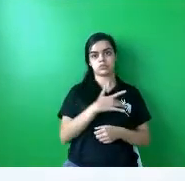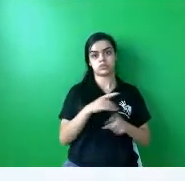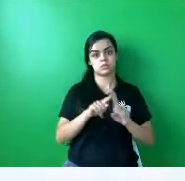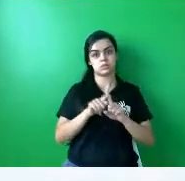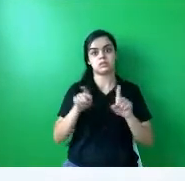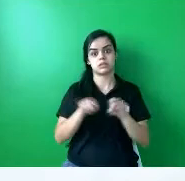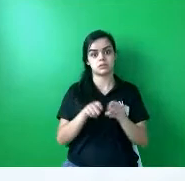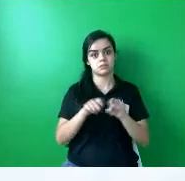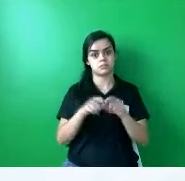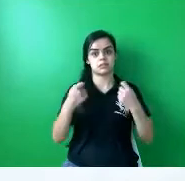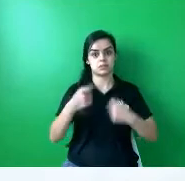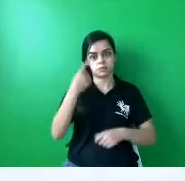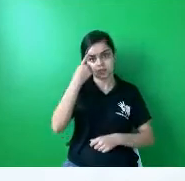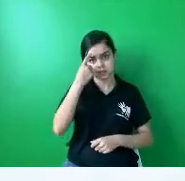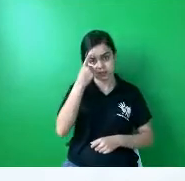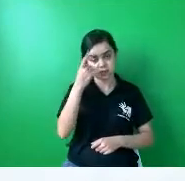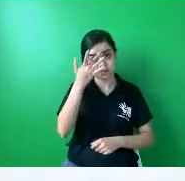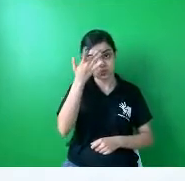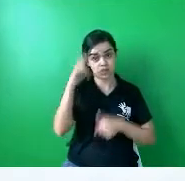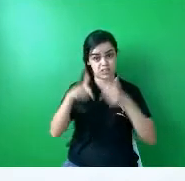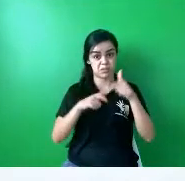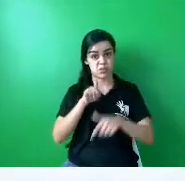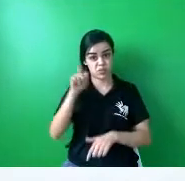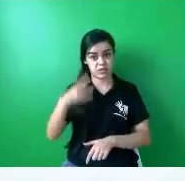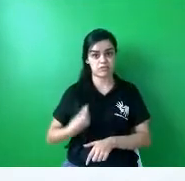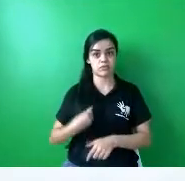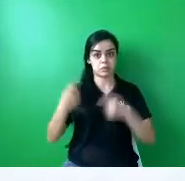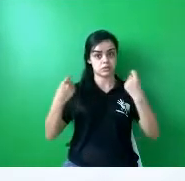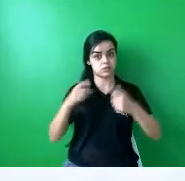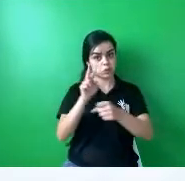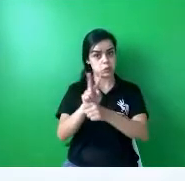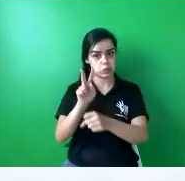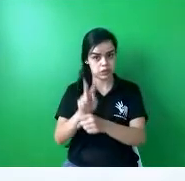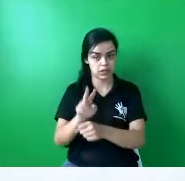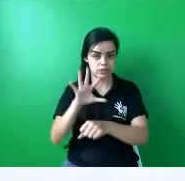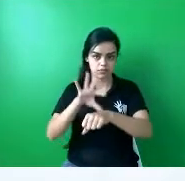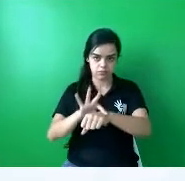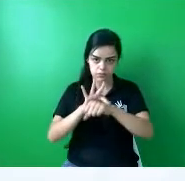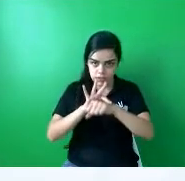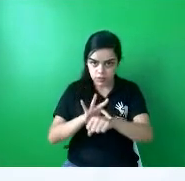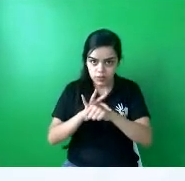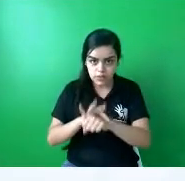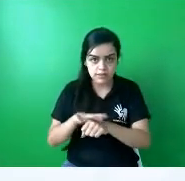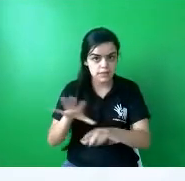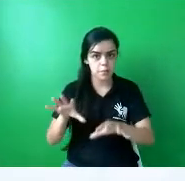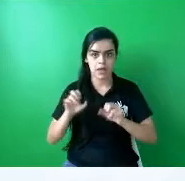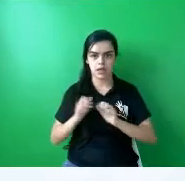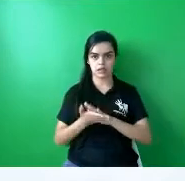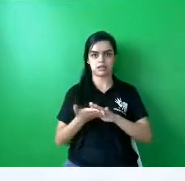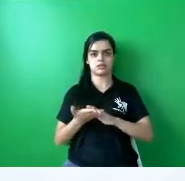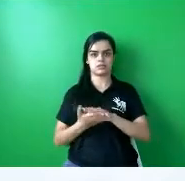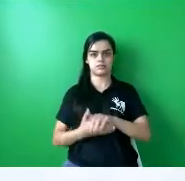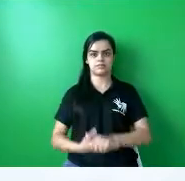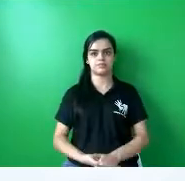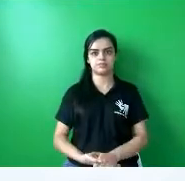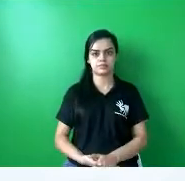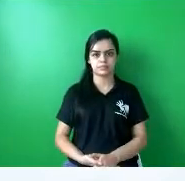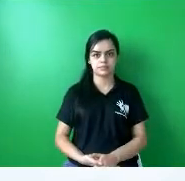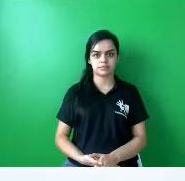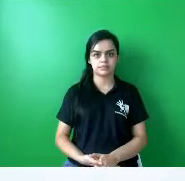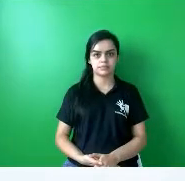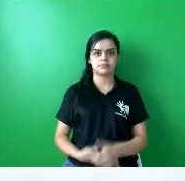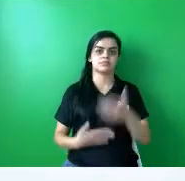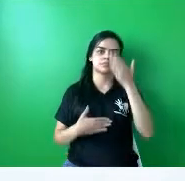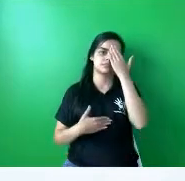gente também tem que pensar que os nossos trabalhadores lá também precisam ter a garantia de não ser infectados. Muito bem, Grazi,